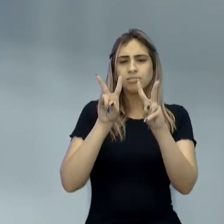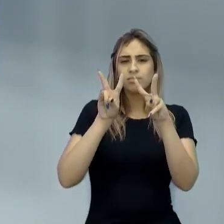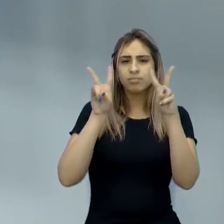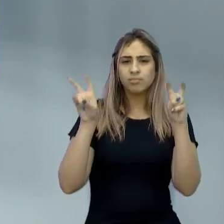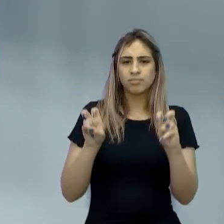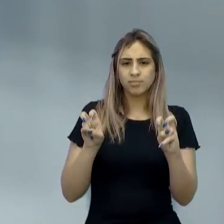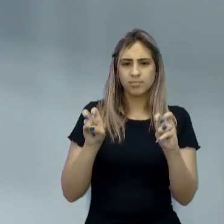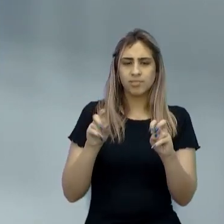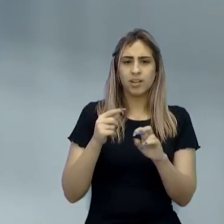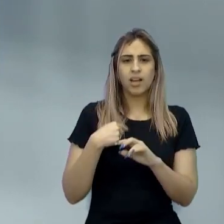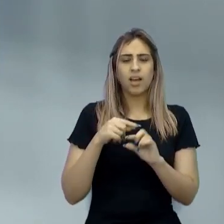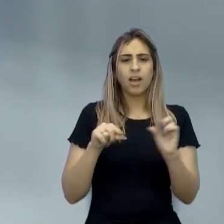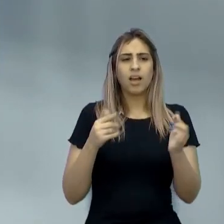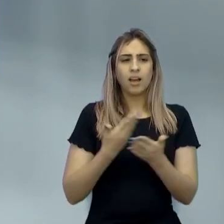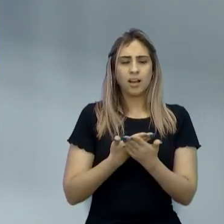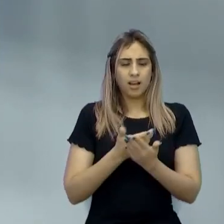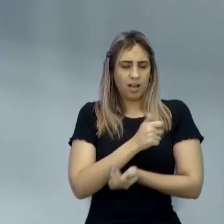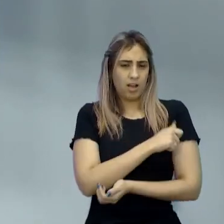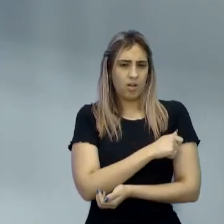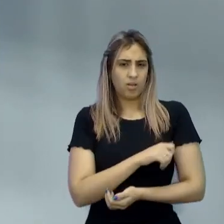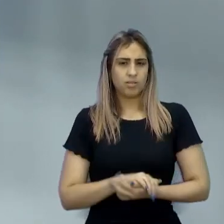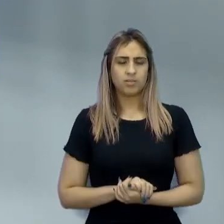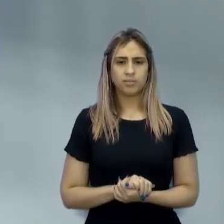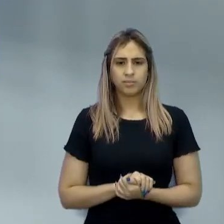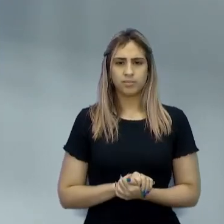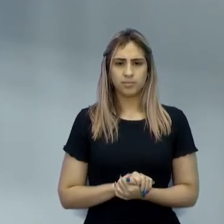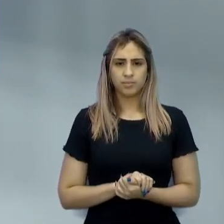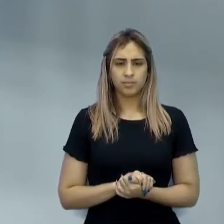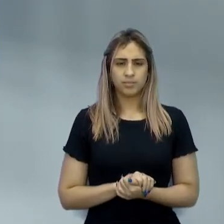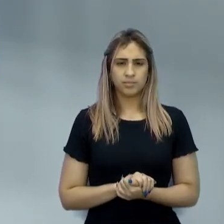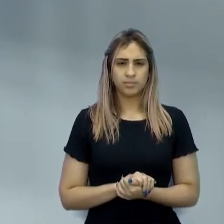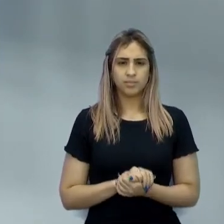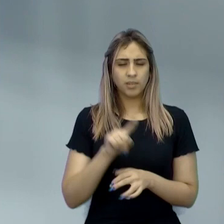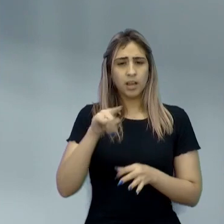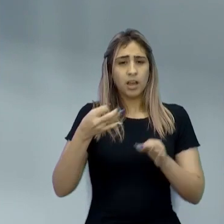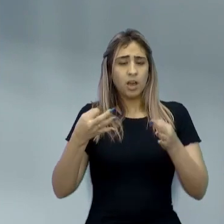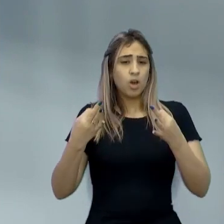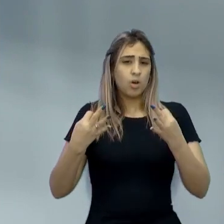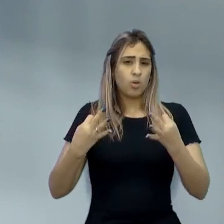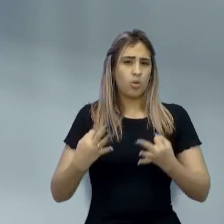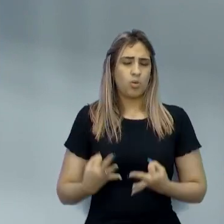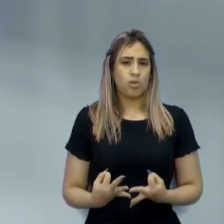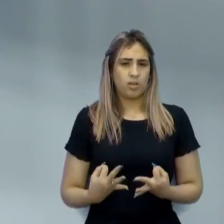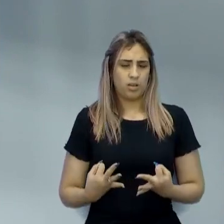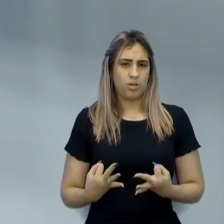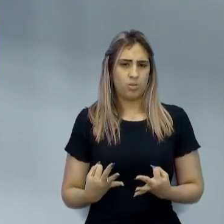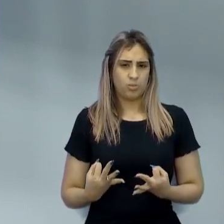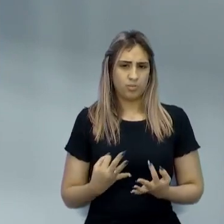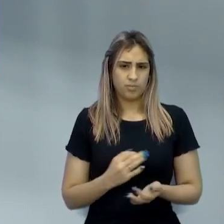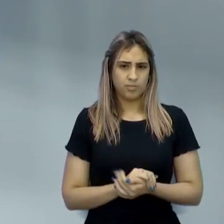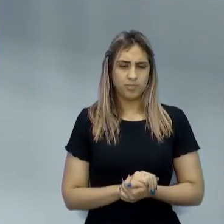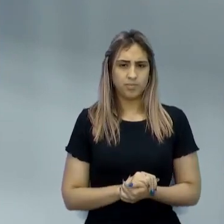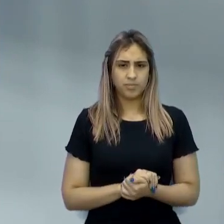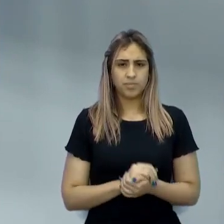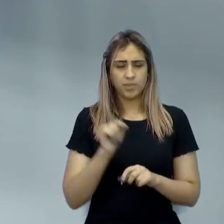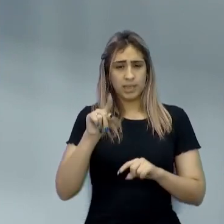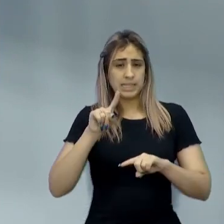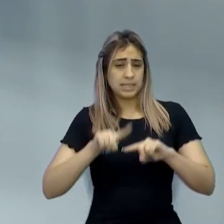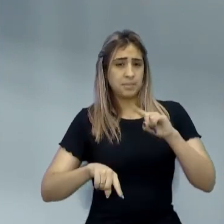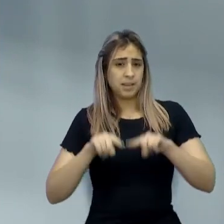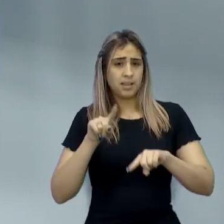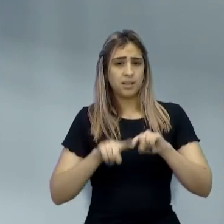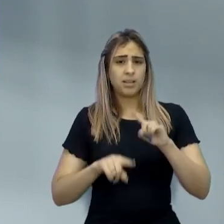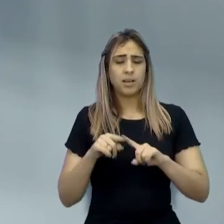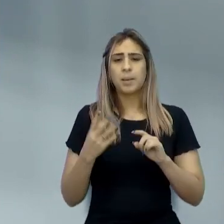gerúndio, né? Mas eu conversei com o professor Mauro, ele falou, professor Osmar, está correto. Aí eu aproveitei, né, utilizando esse material que é